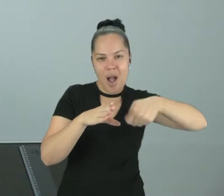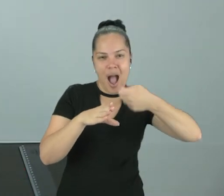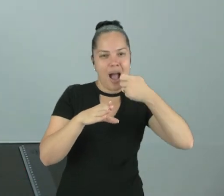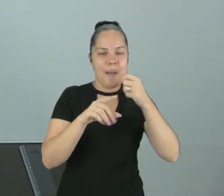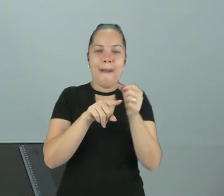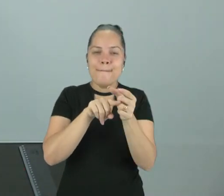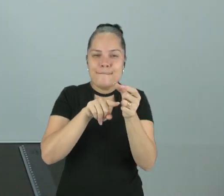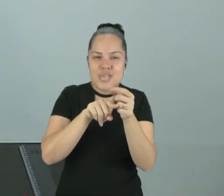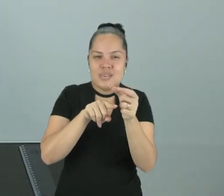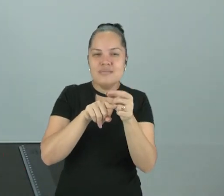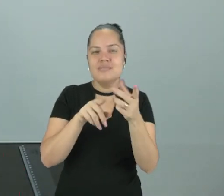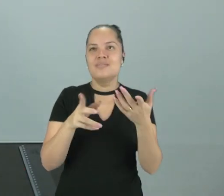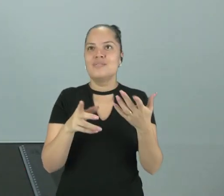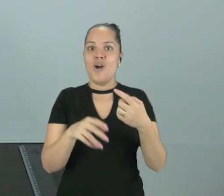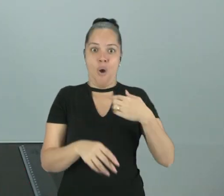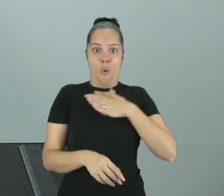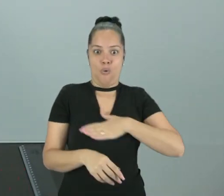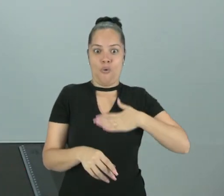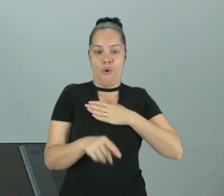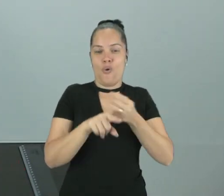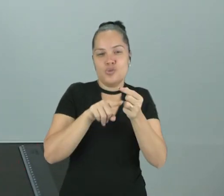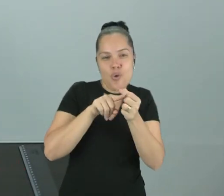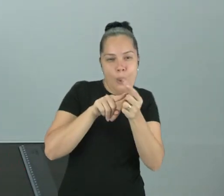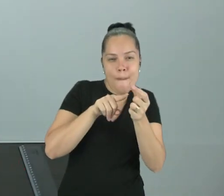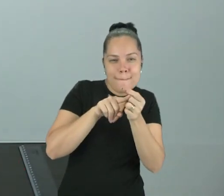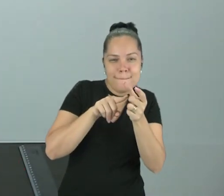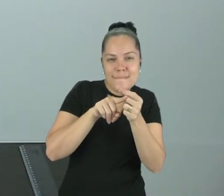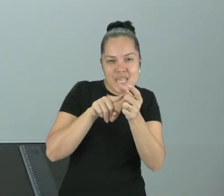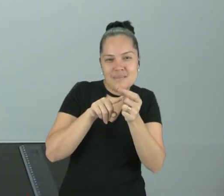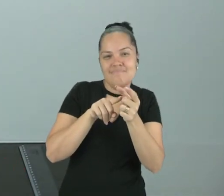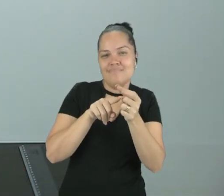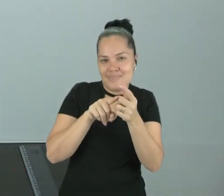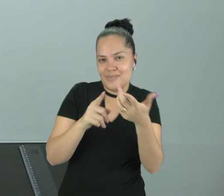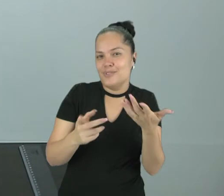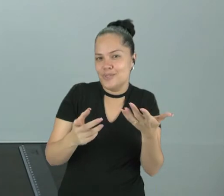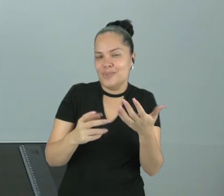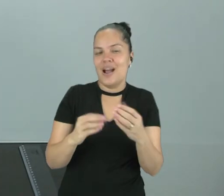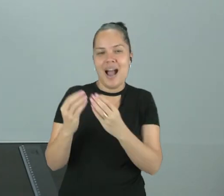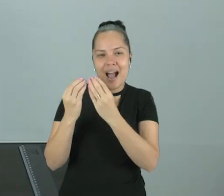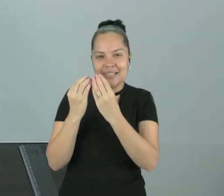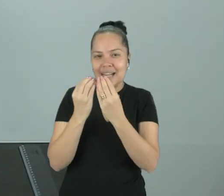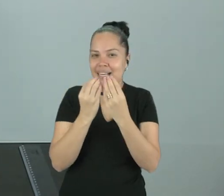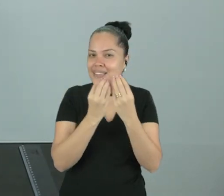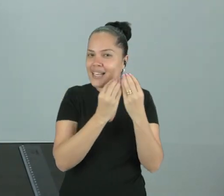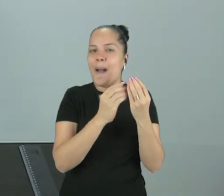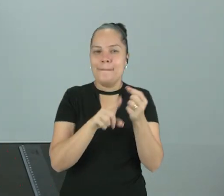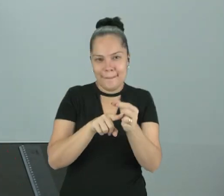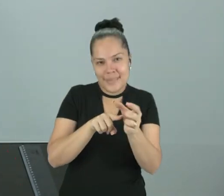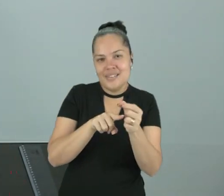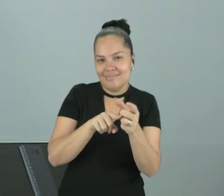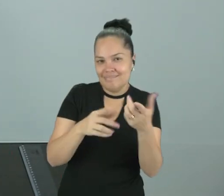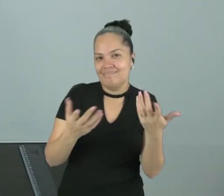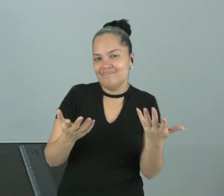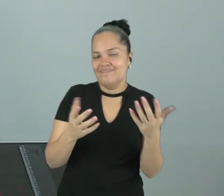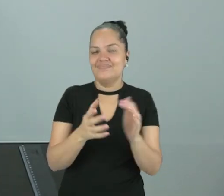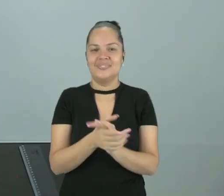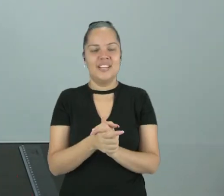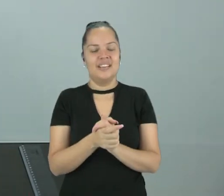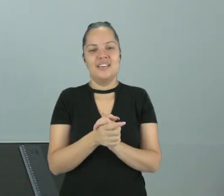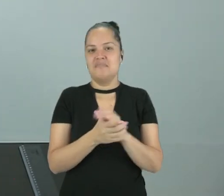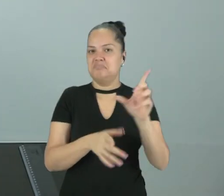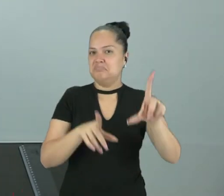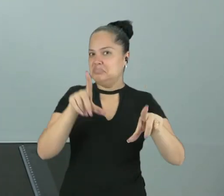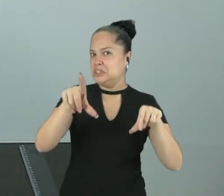eu vou lá para comer um milho cozido ou milho assado né Eu não quero saber eu não tô nem aí para essas